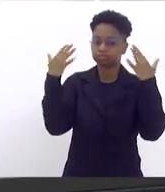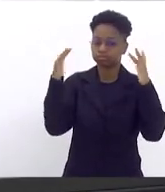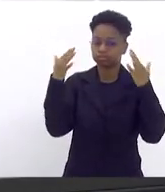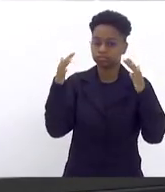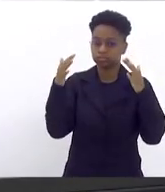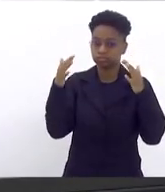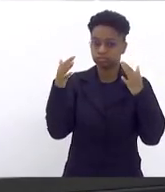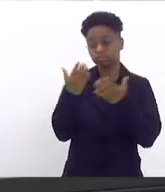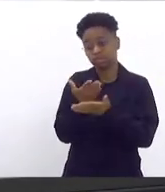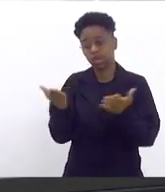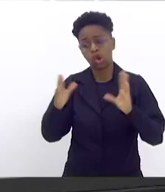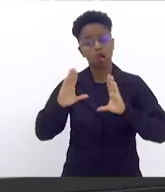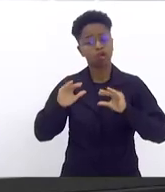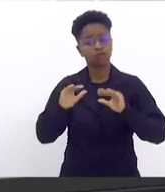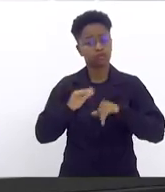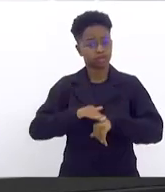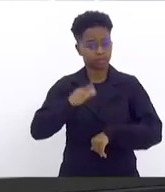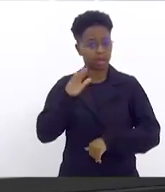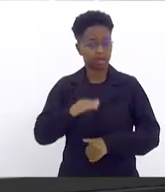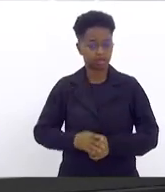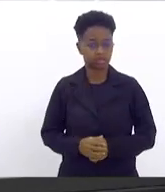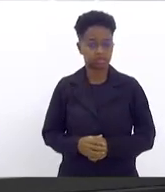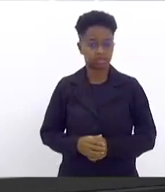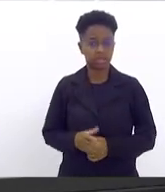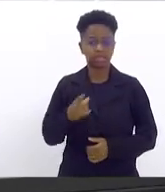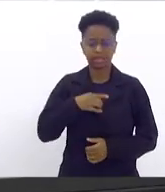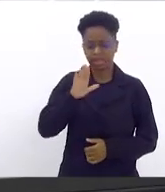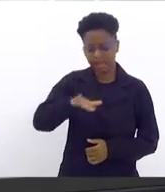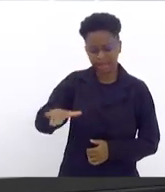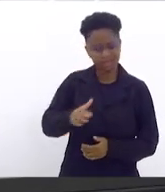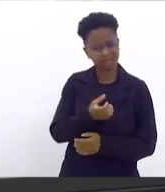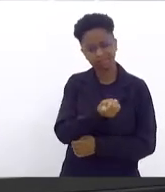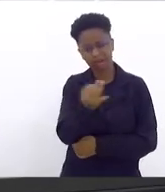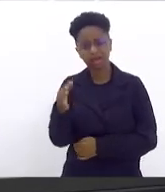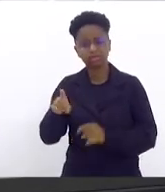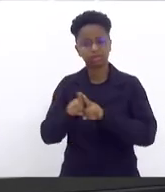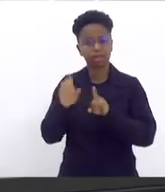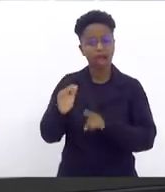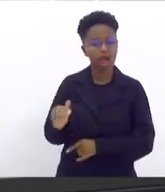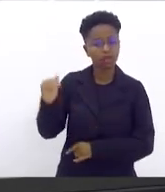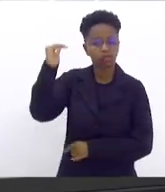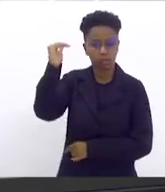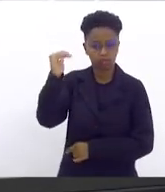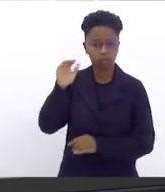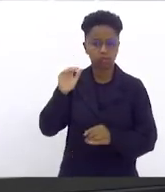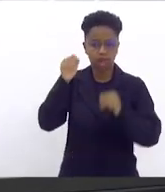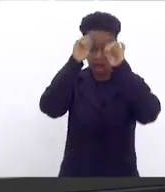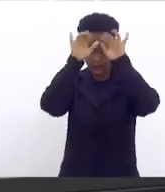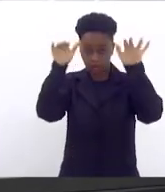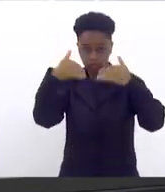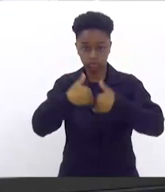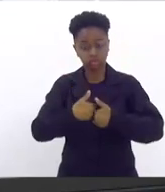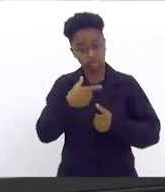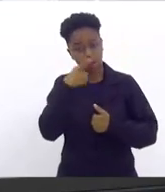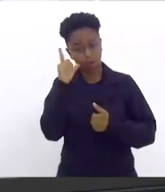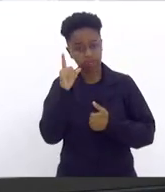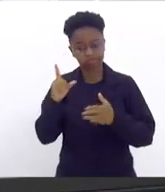para eles é mais confortável. E haviam muitas crianças e adultos também, autistas, ontem conosco.